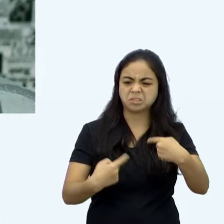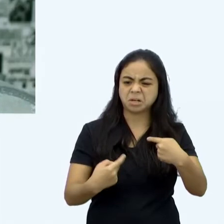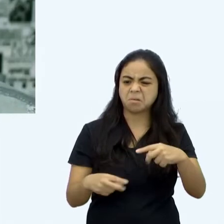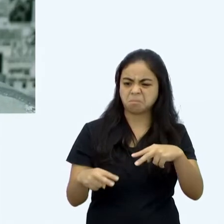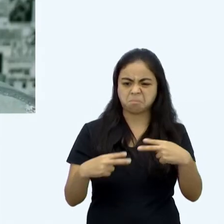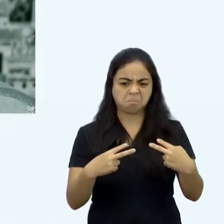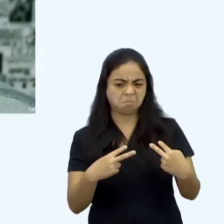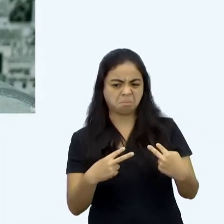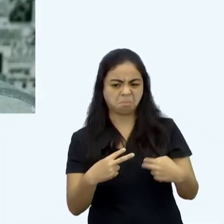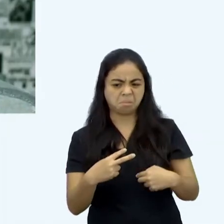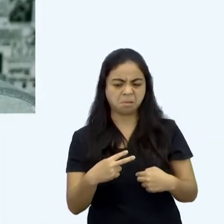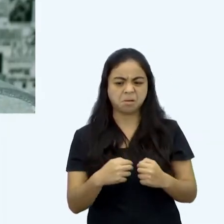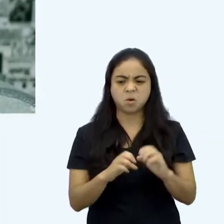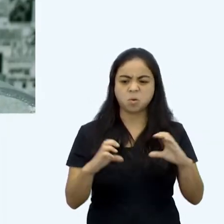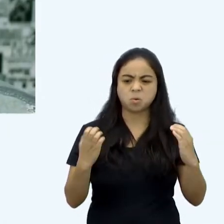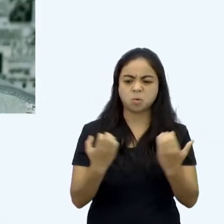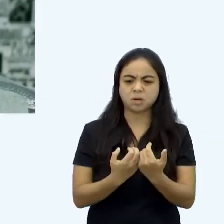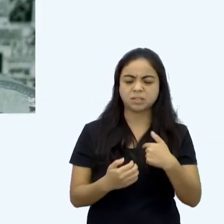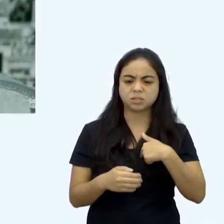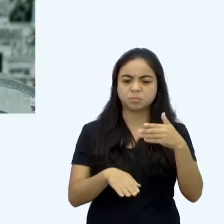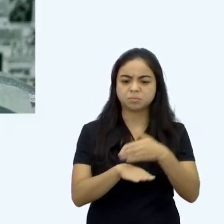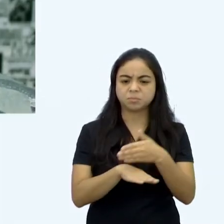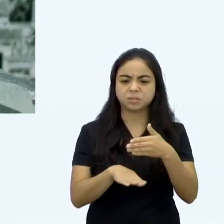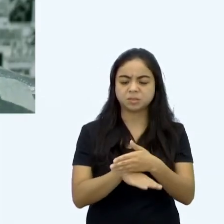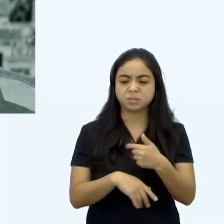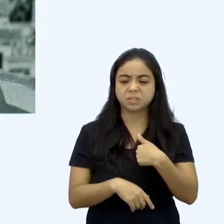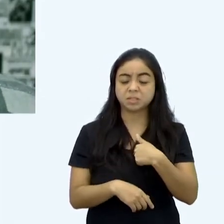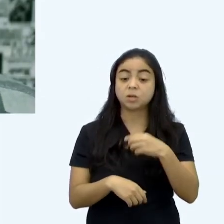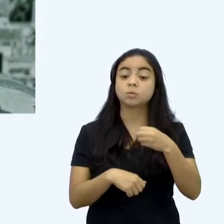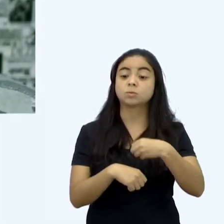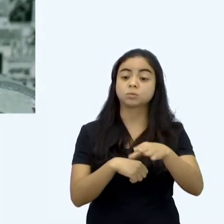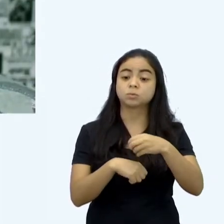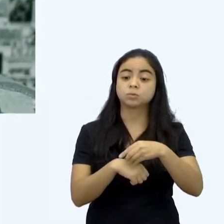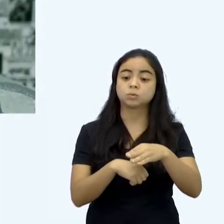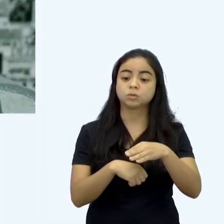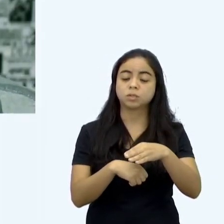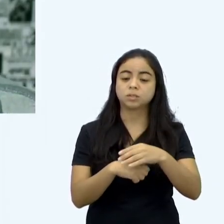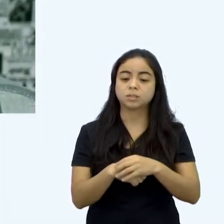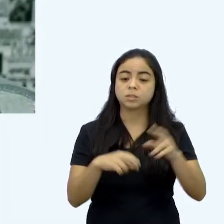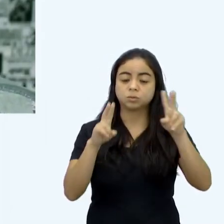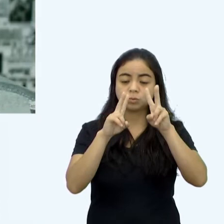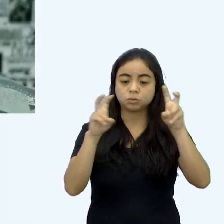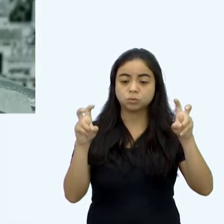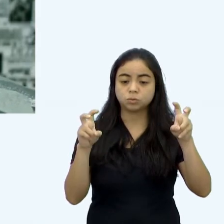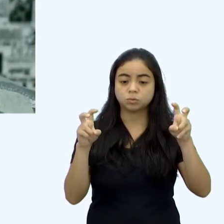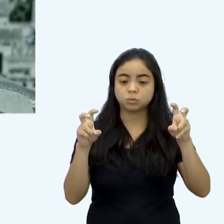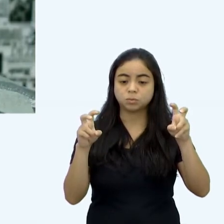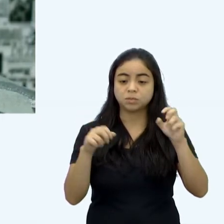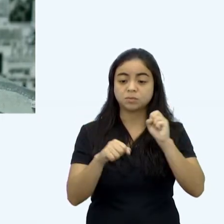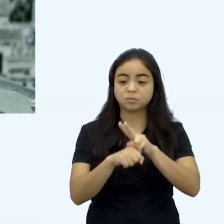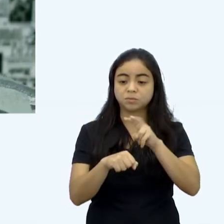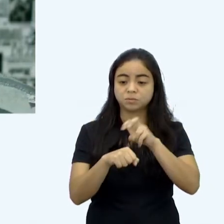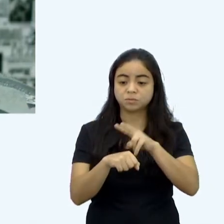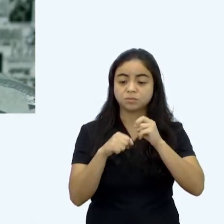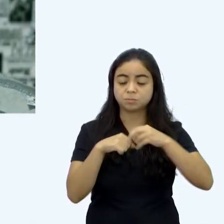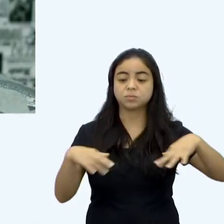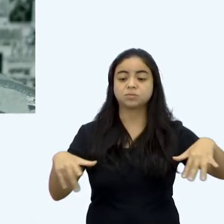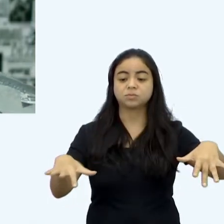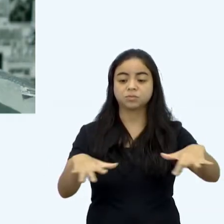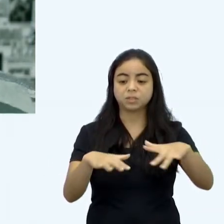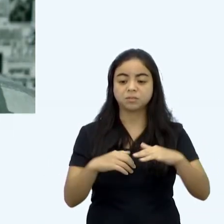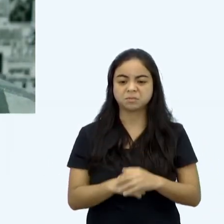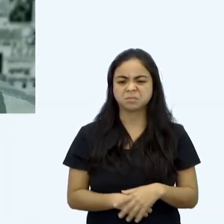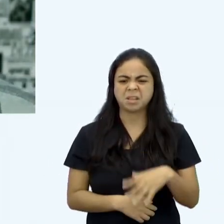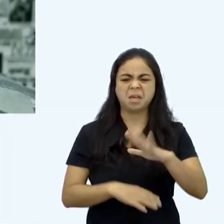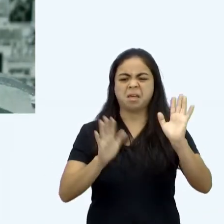de lado num congresso que eu participei, num evento, quando eu sugeri que a gente falasse sobre viral, conteúdo viral. As